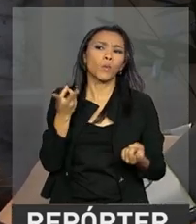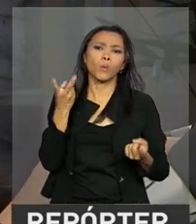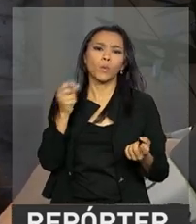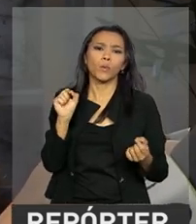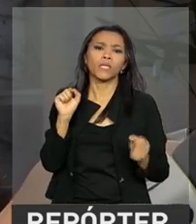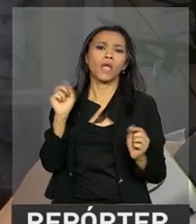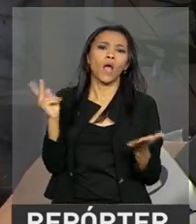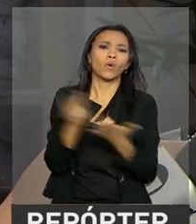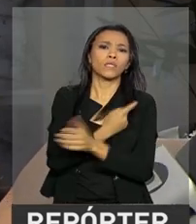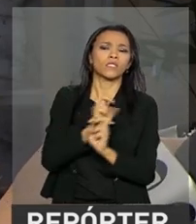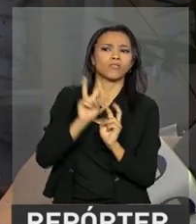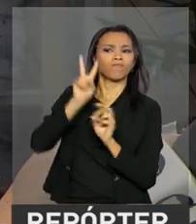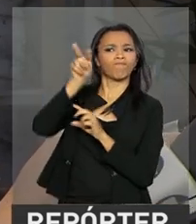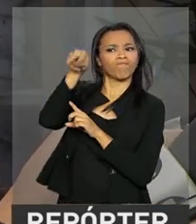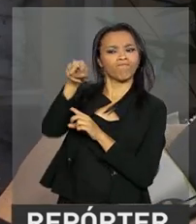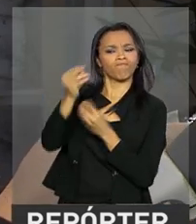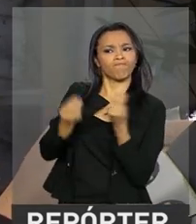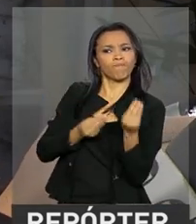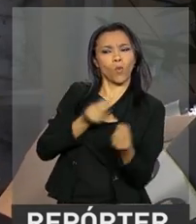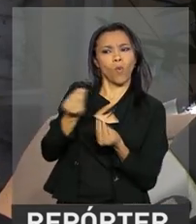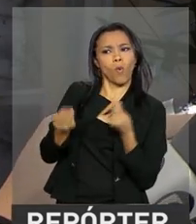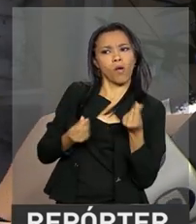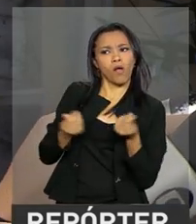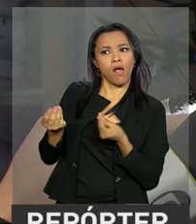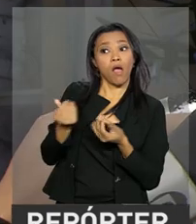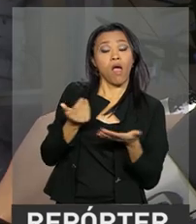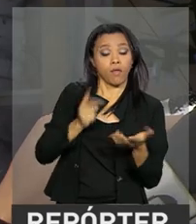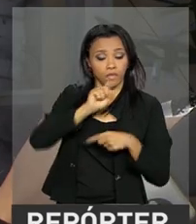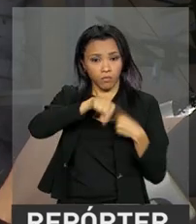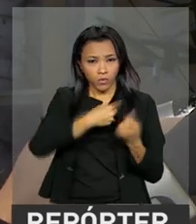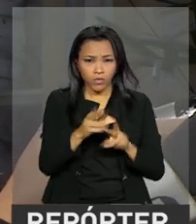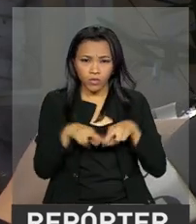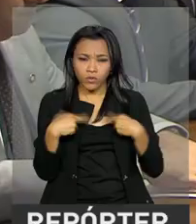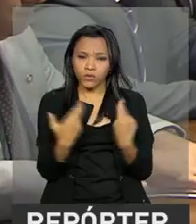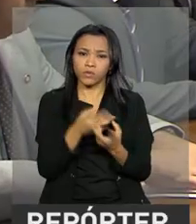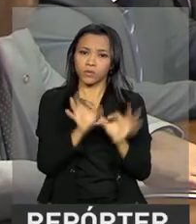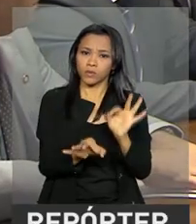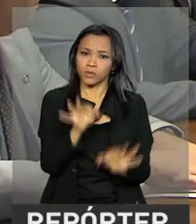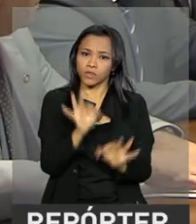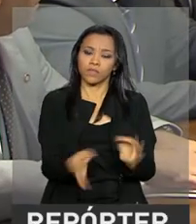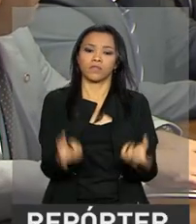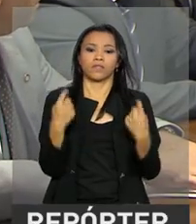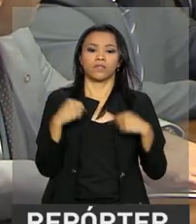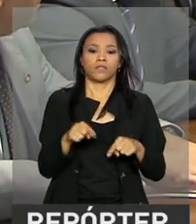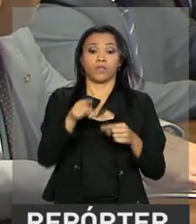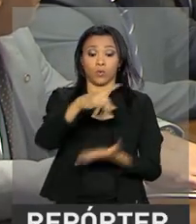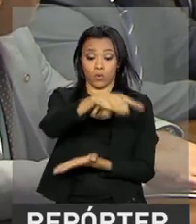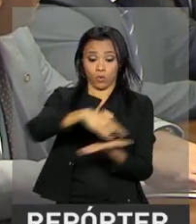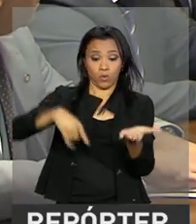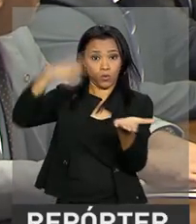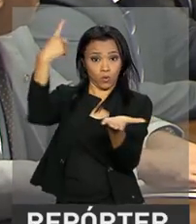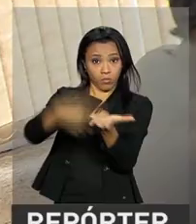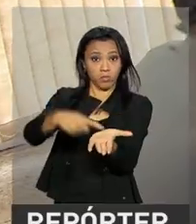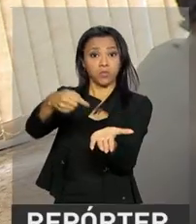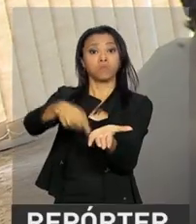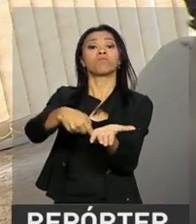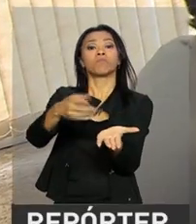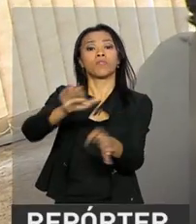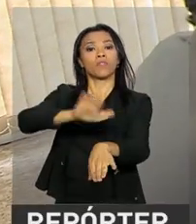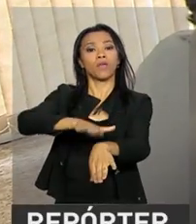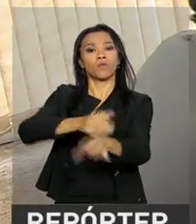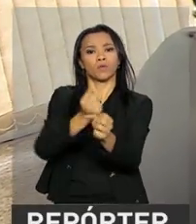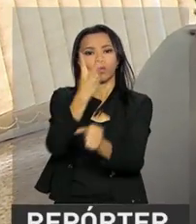eh nos presídios e na reuniões com a justiça Ministério Público locais o acordo terá do anos de duração e